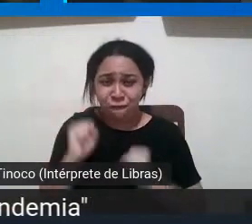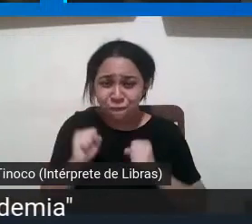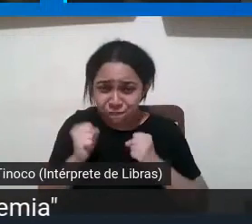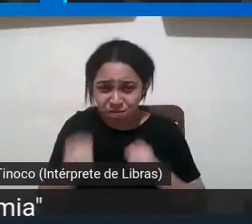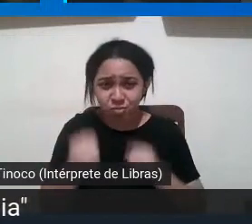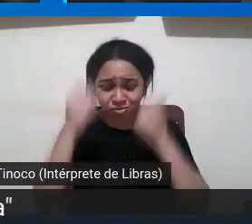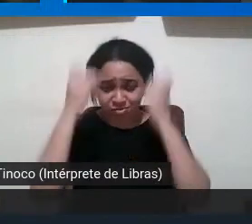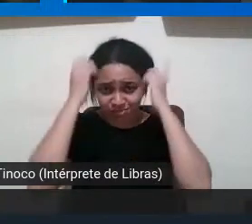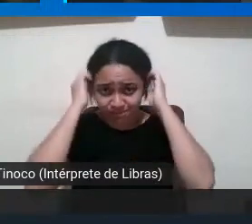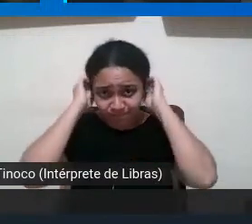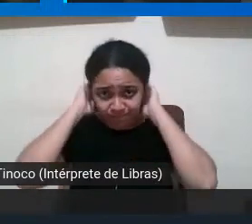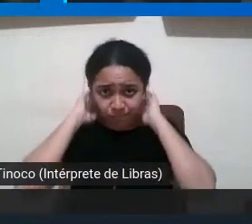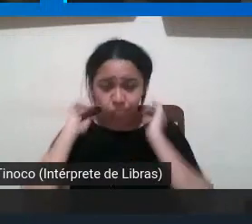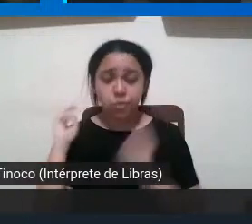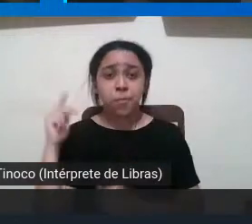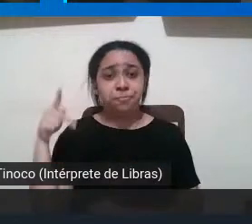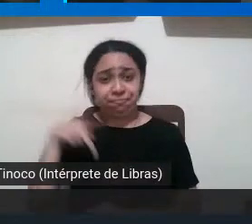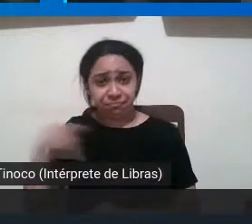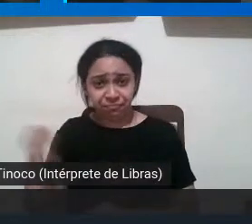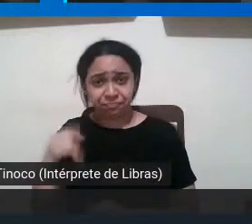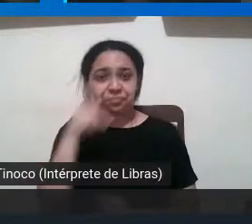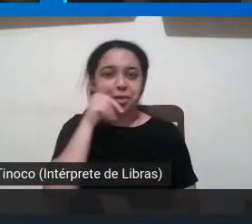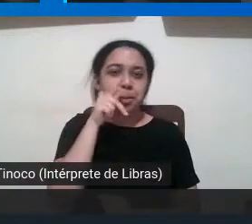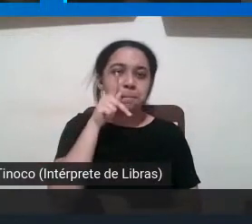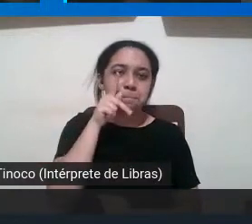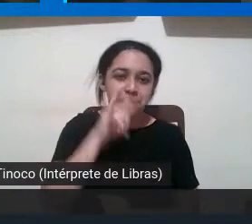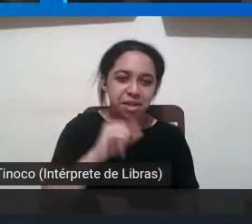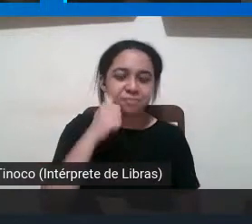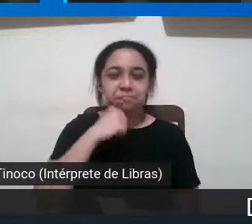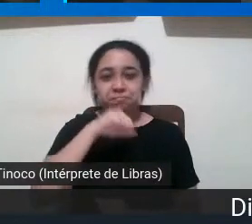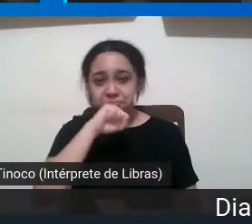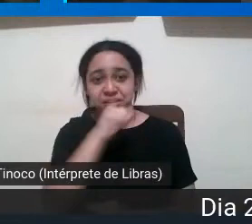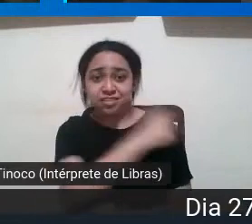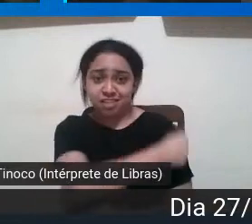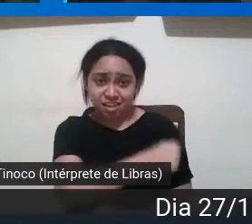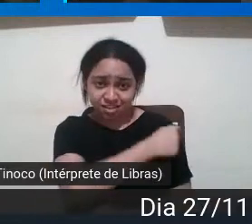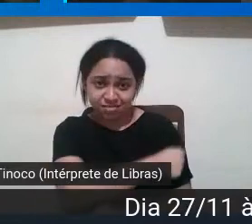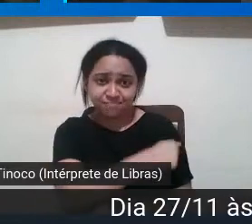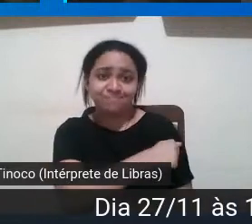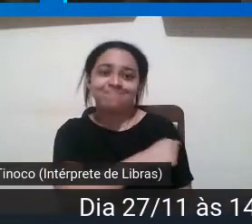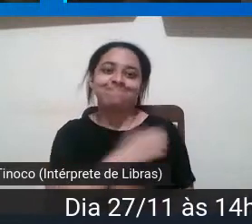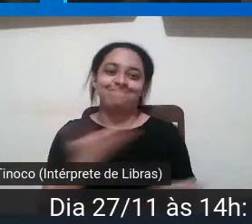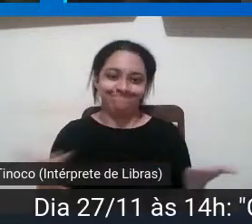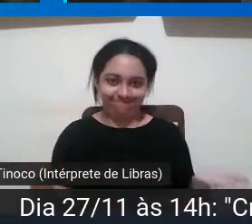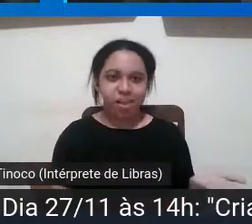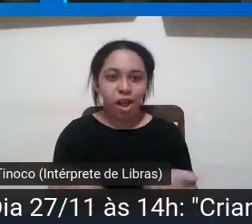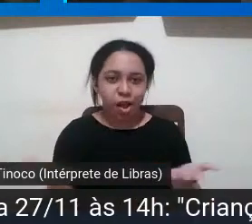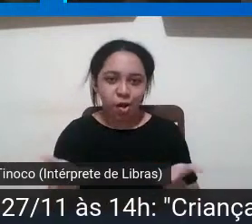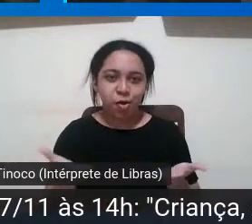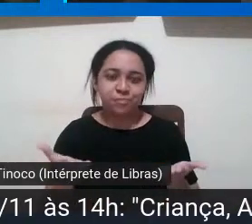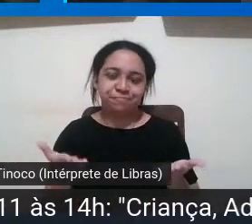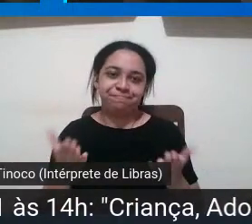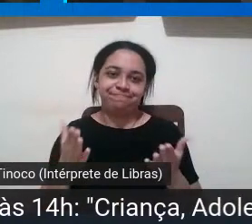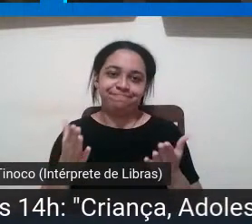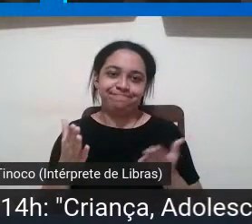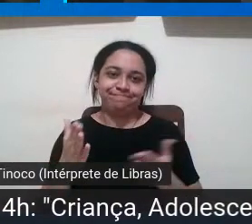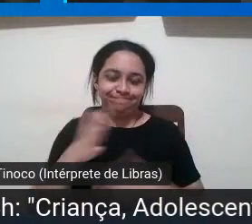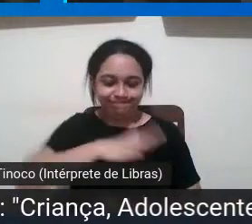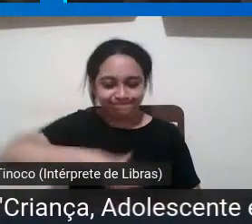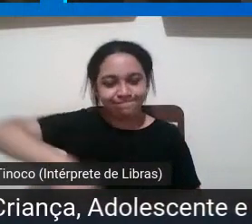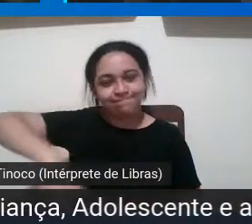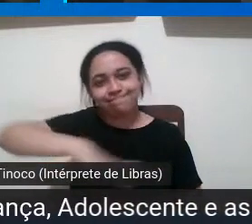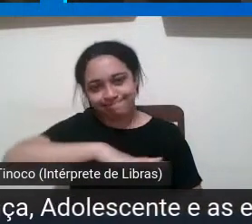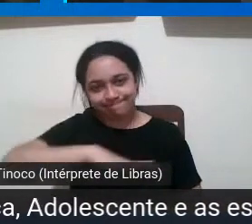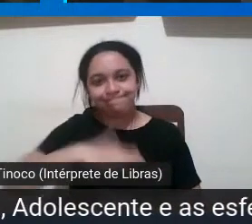professores faz de alunos e alunos estejam inseridos nessa nesse meio né E aí eu gostaria de